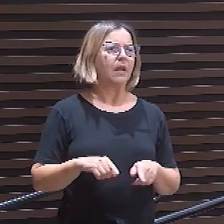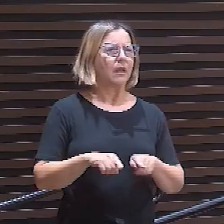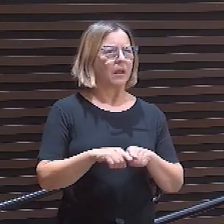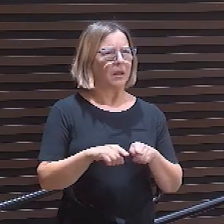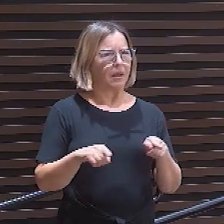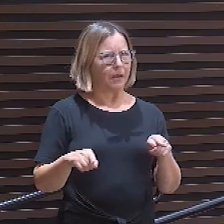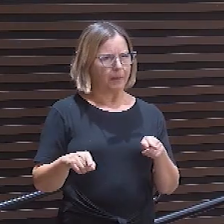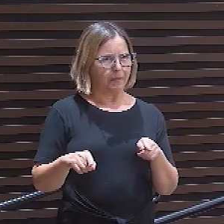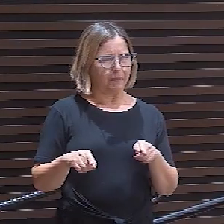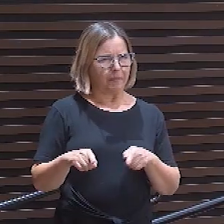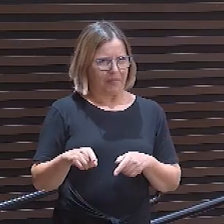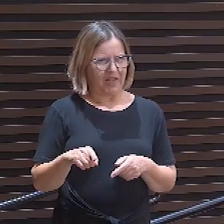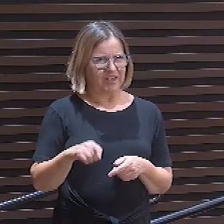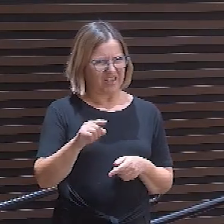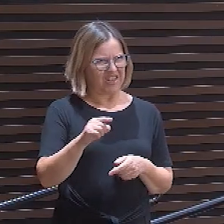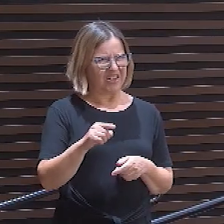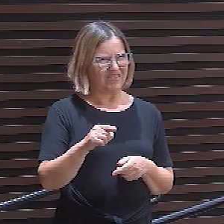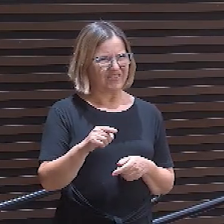ficar melhor.